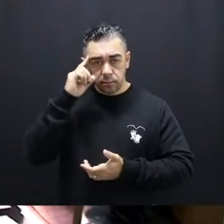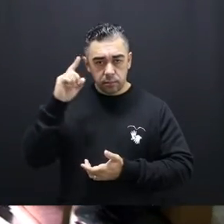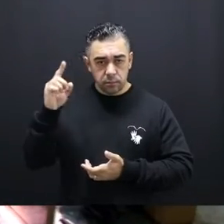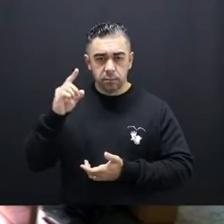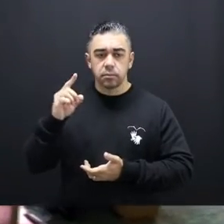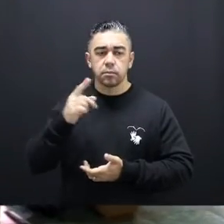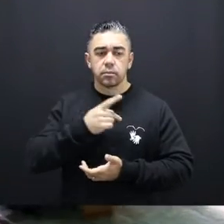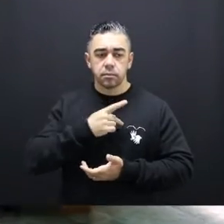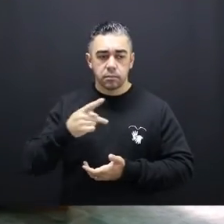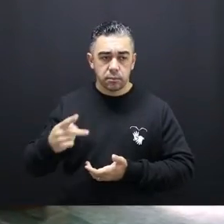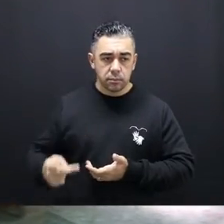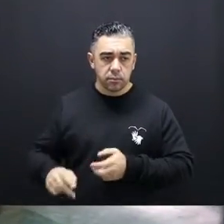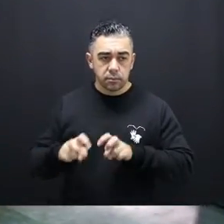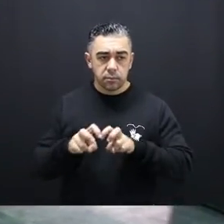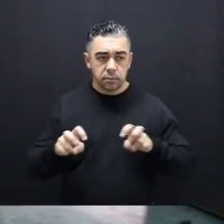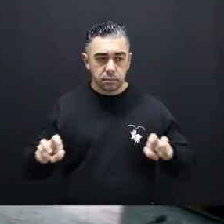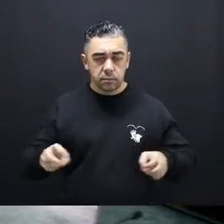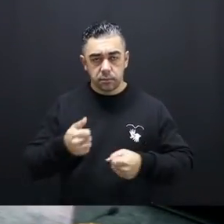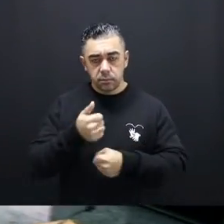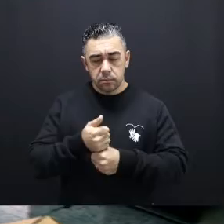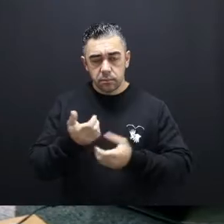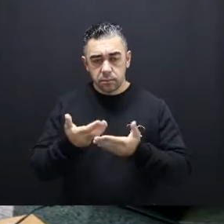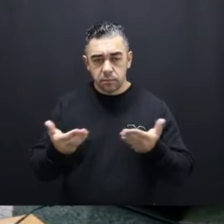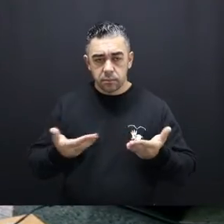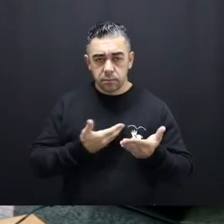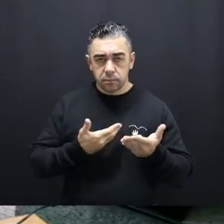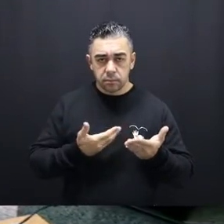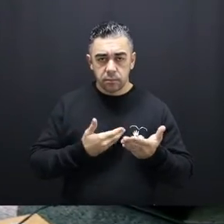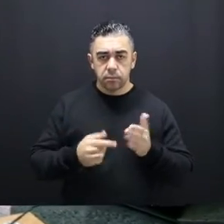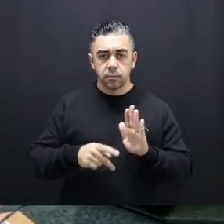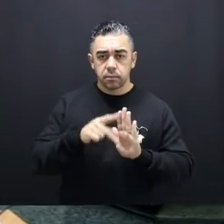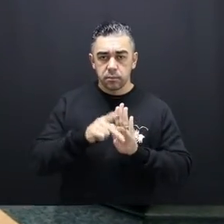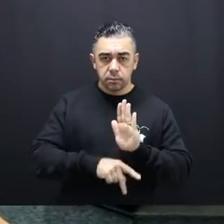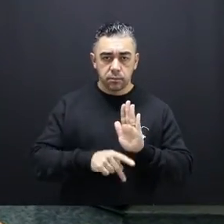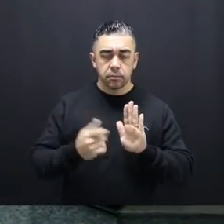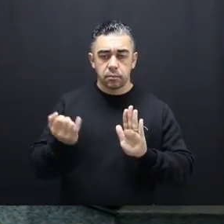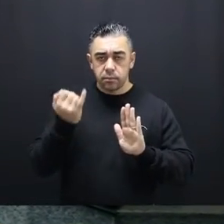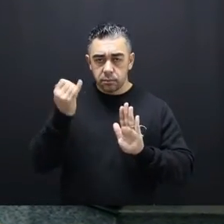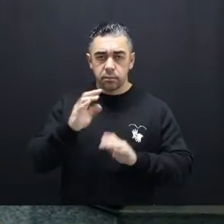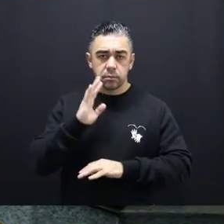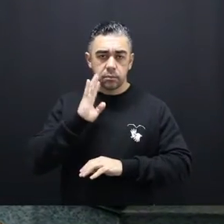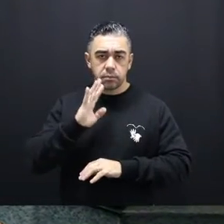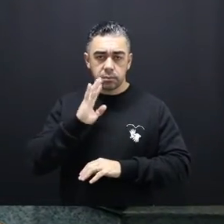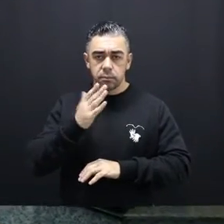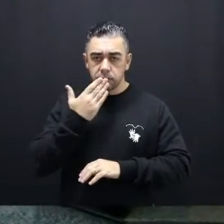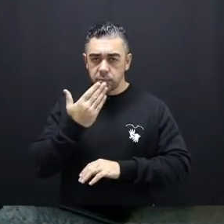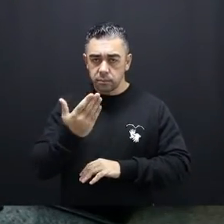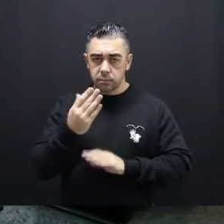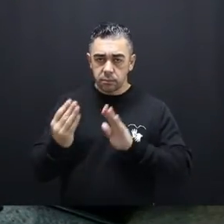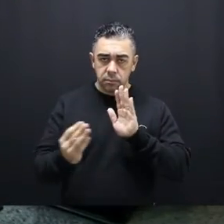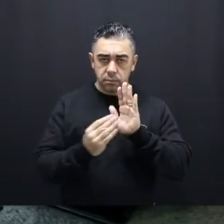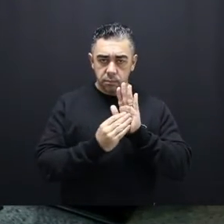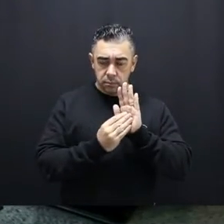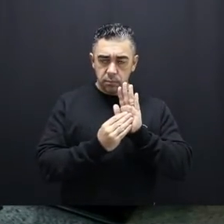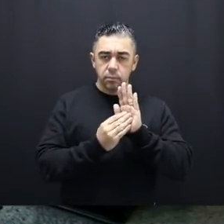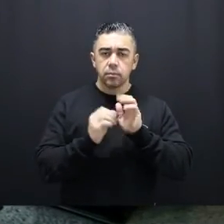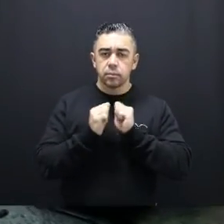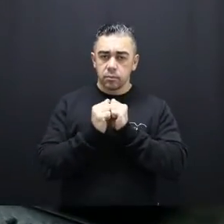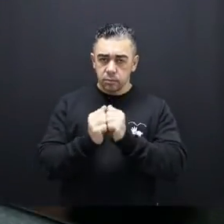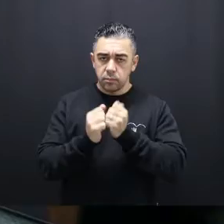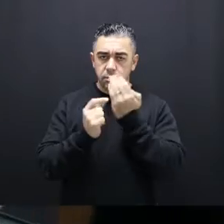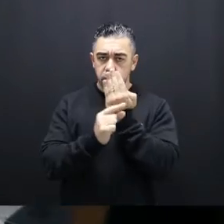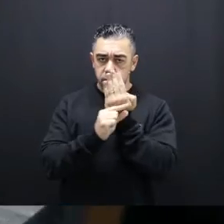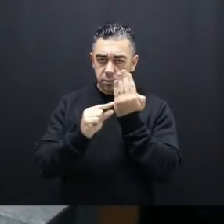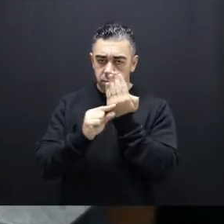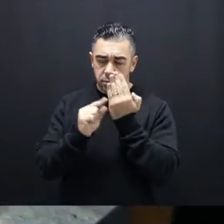presidente mesa diretiva nobres colegas projeto muito importante muito bacana eu pedi para compor como coautor esse projeto ou